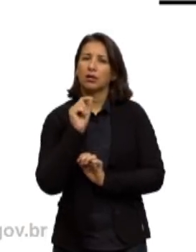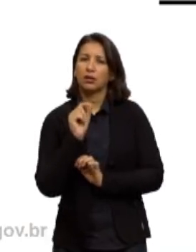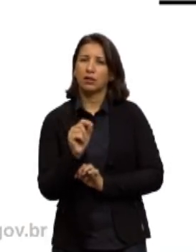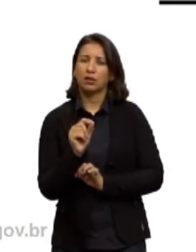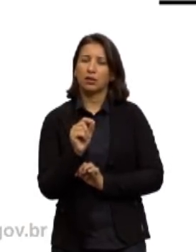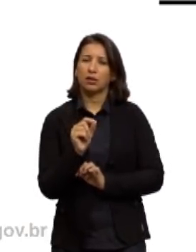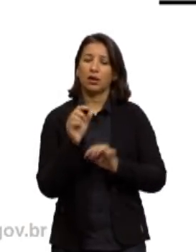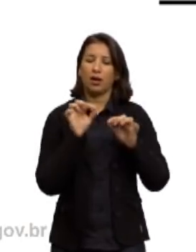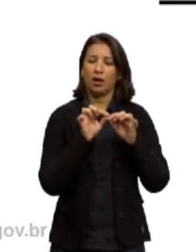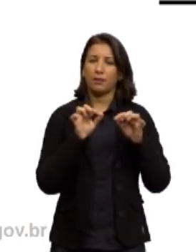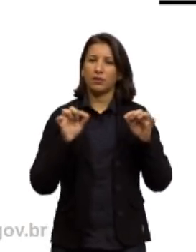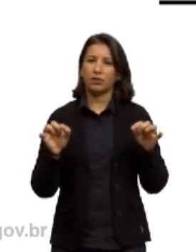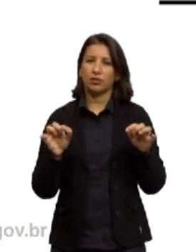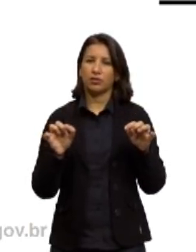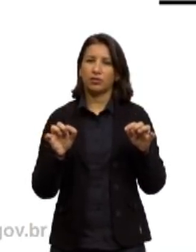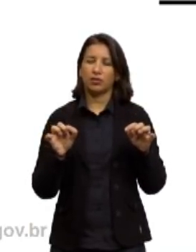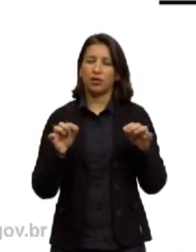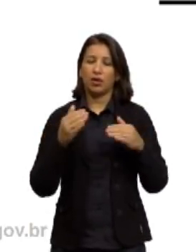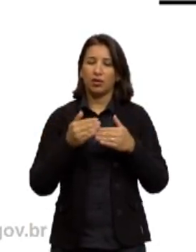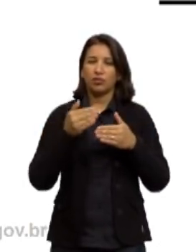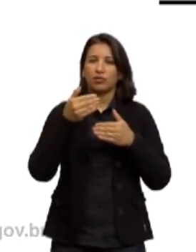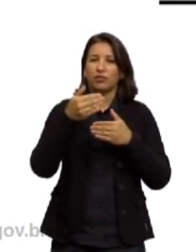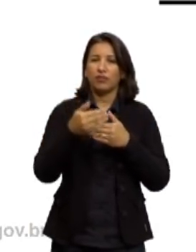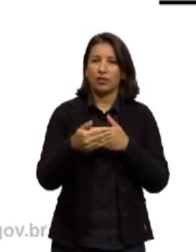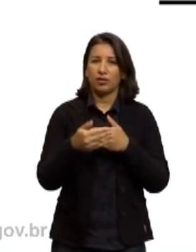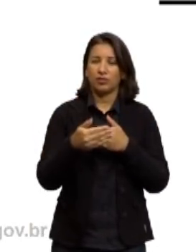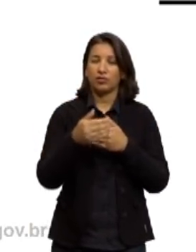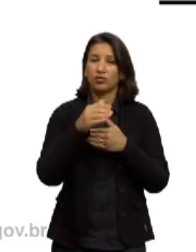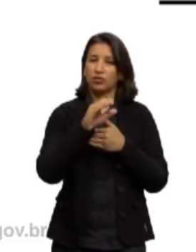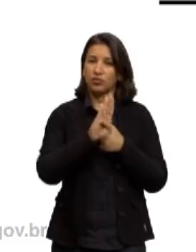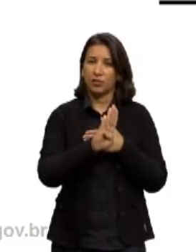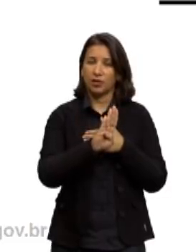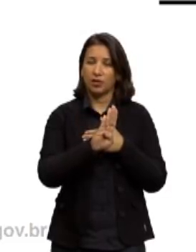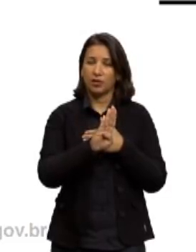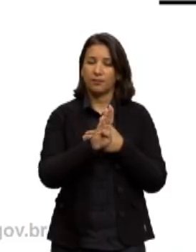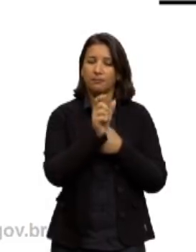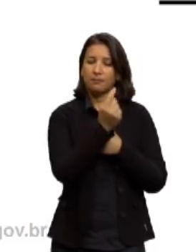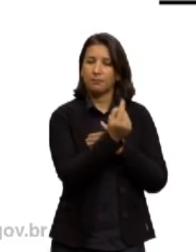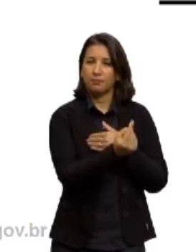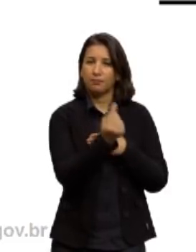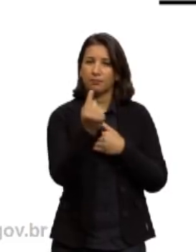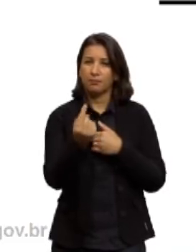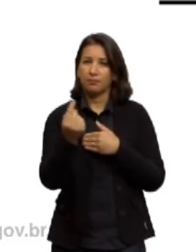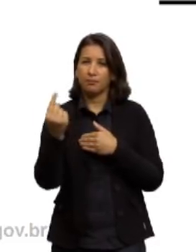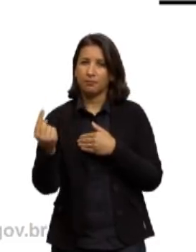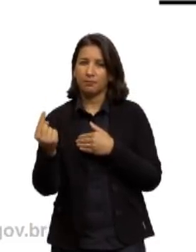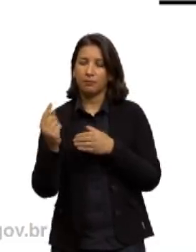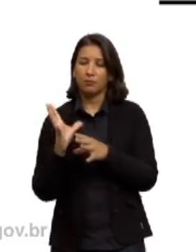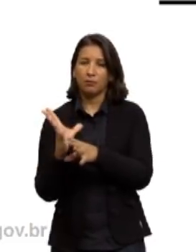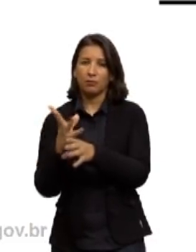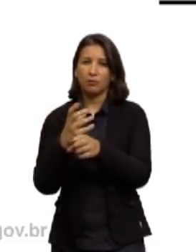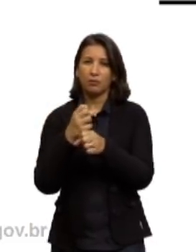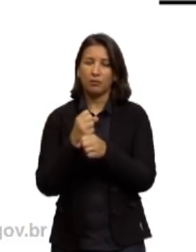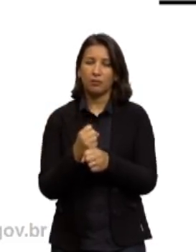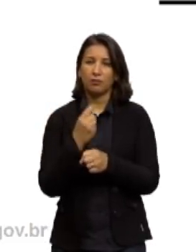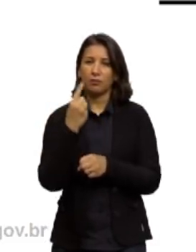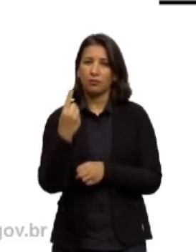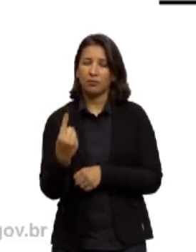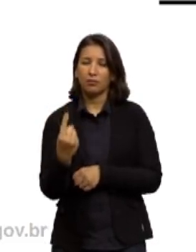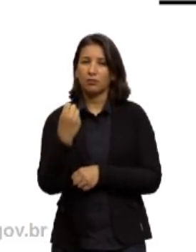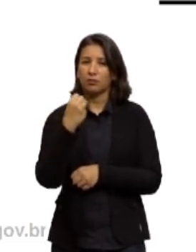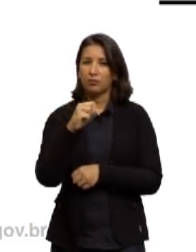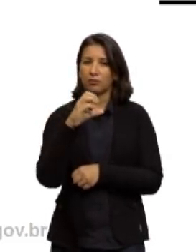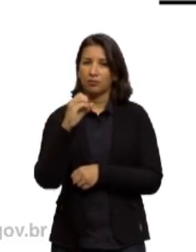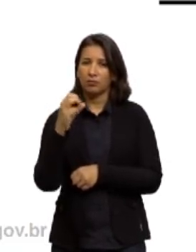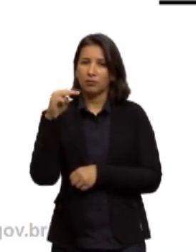medida de frente da rua b de cada lote tem um total de 180 metros e